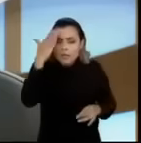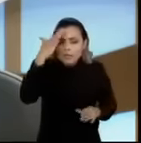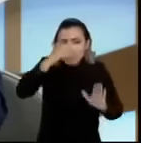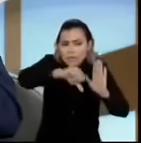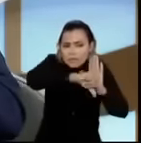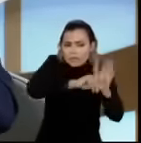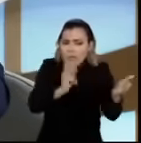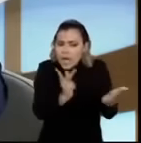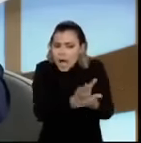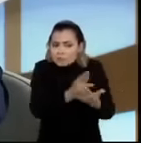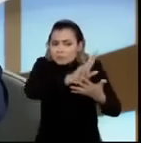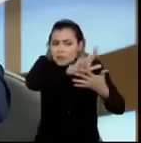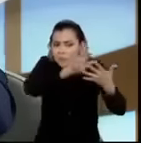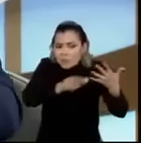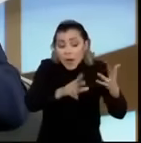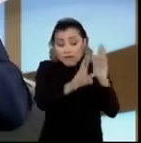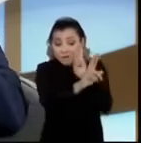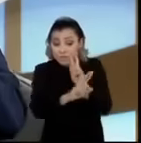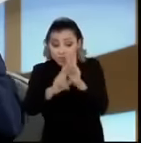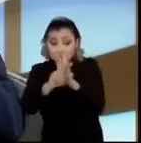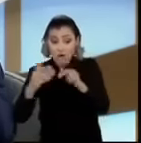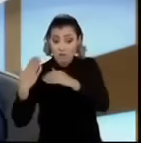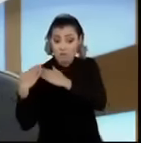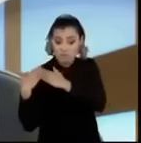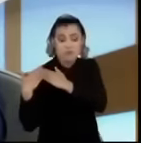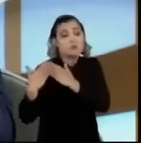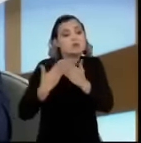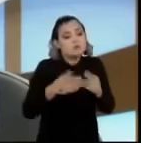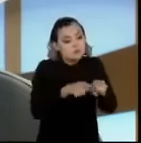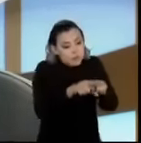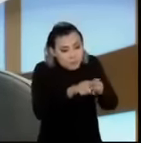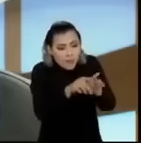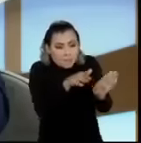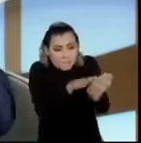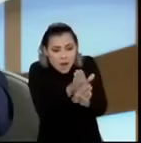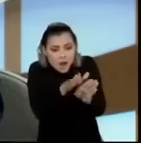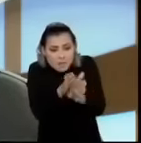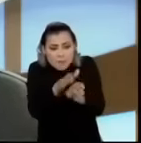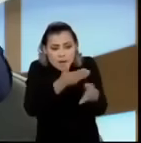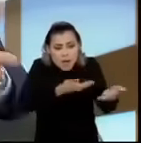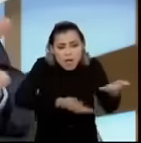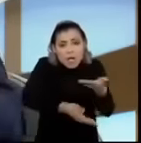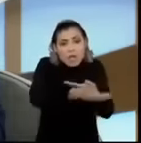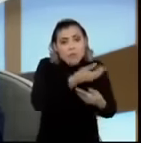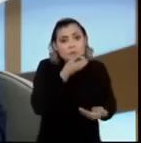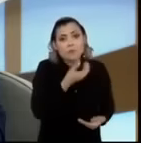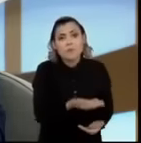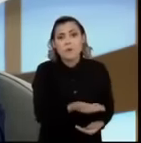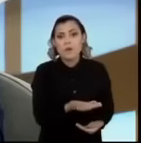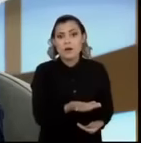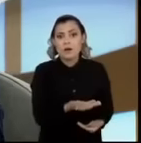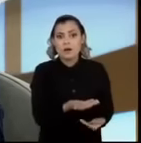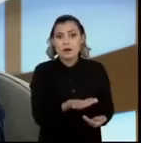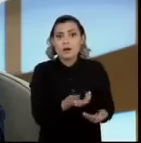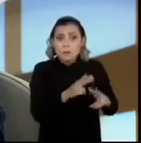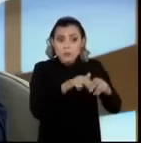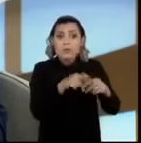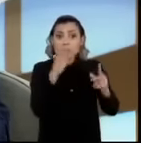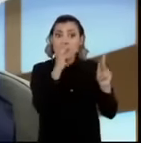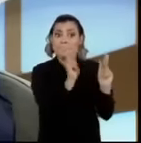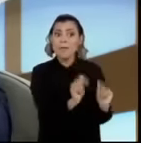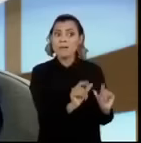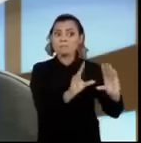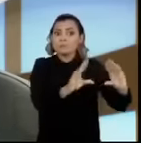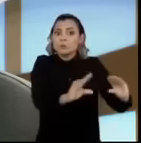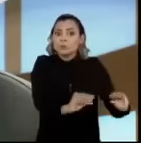explicar, por outro lado, fazer com que os fiscais também tenham, ou dentro do possível, tenham uma boa relação com aquele pessoal que trabalha no setor madeireiro,